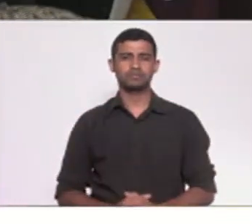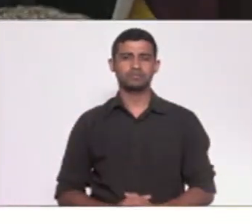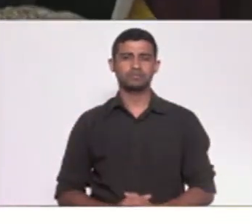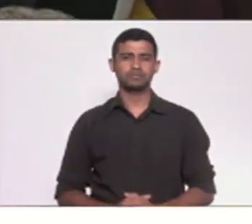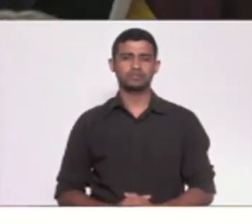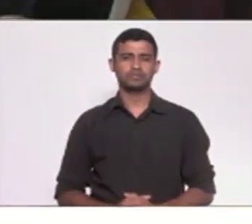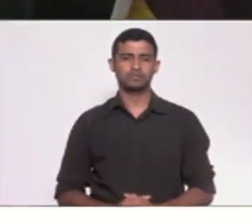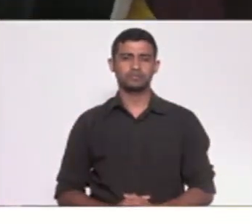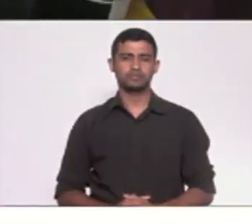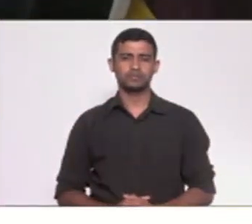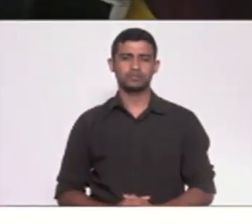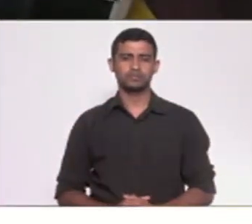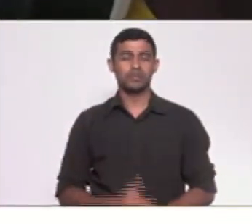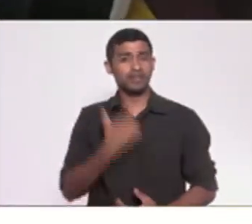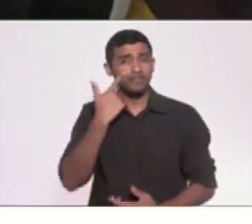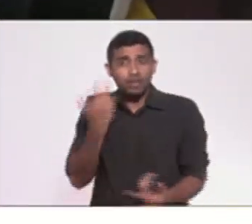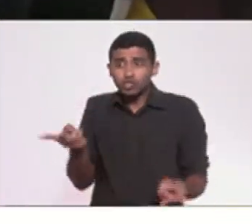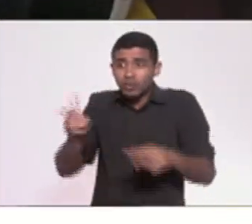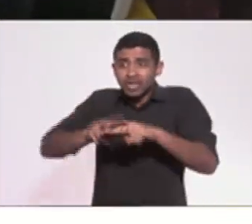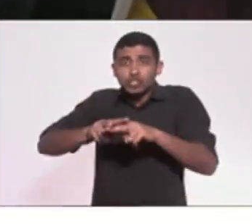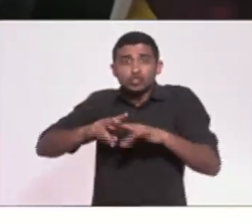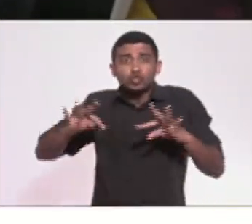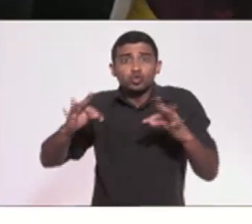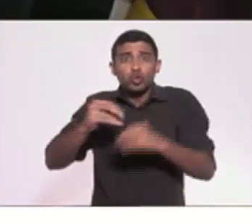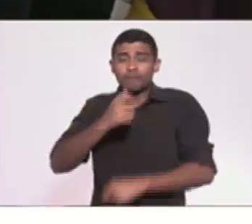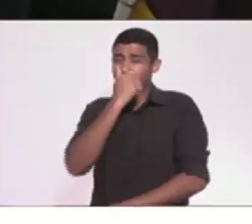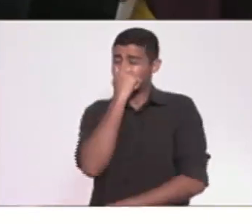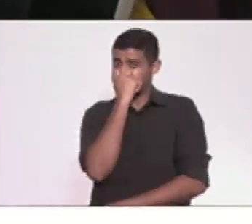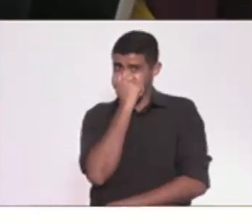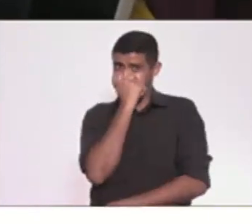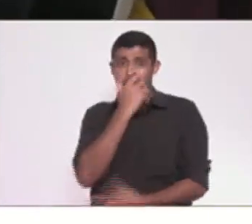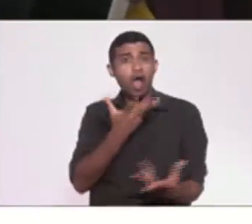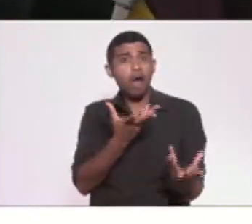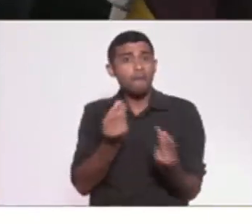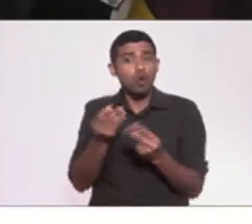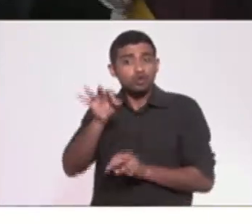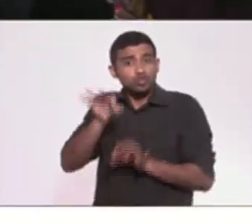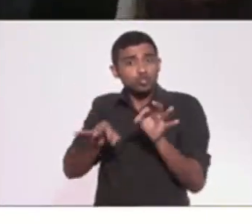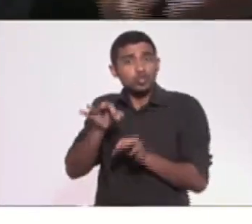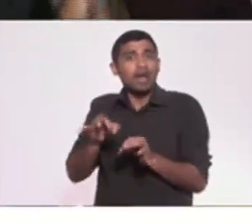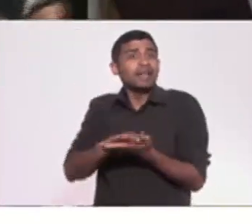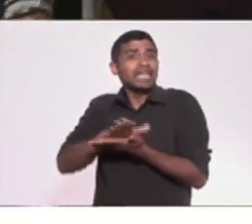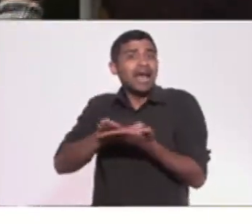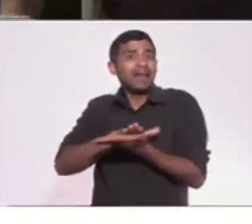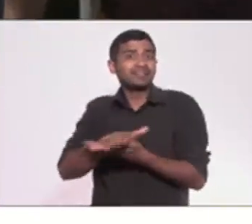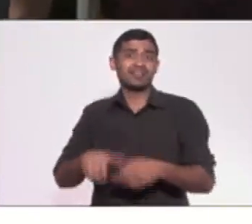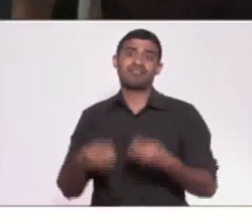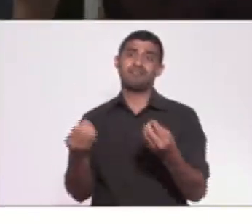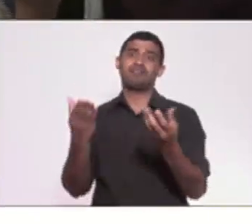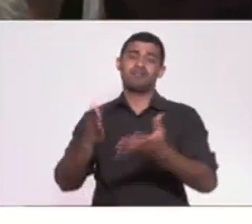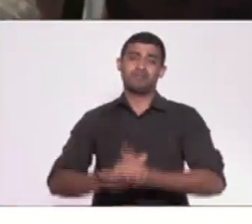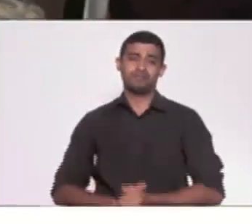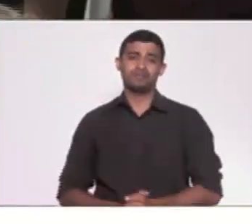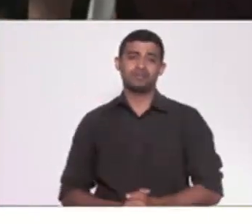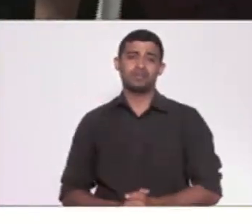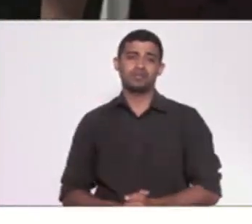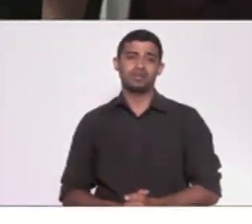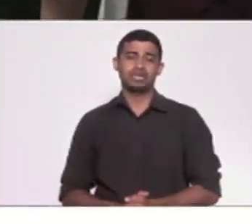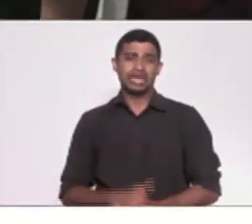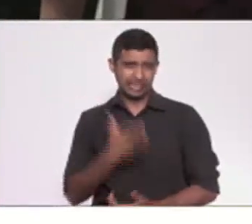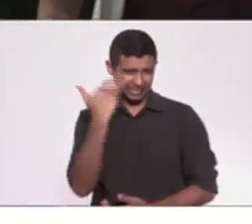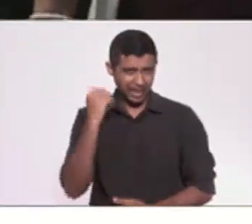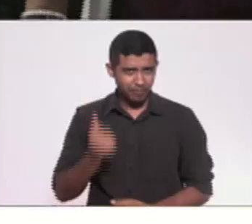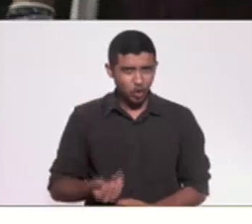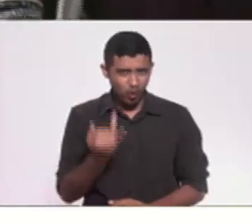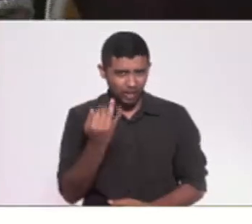prisões estão entupidas de presos sem julgamento porque eles não são julgados. Cada preso sabe quanto custa,